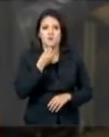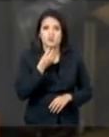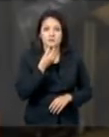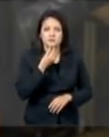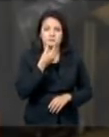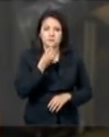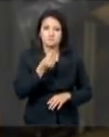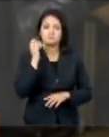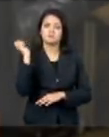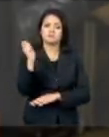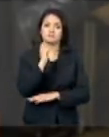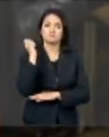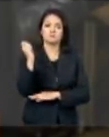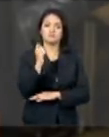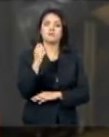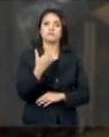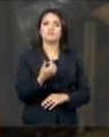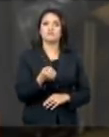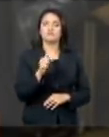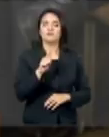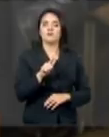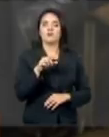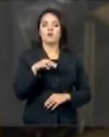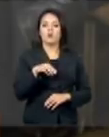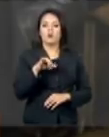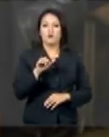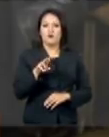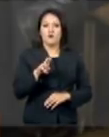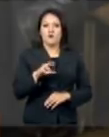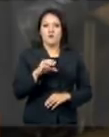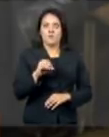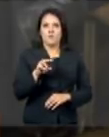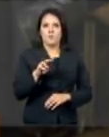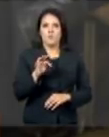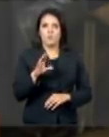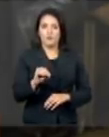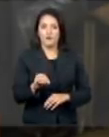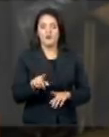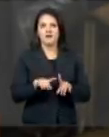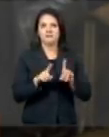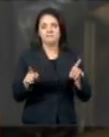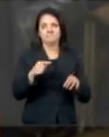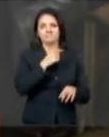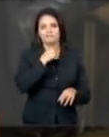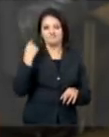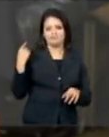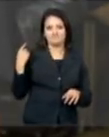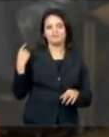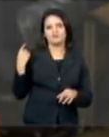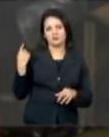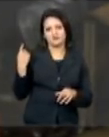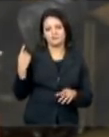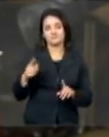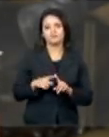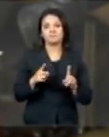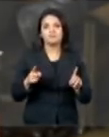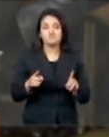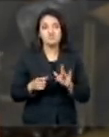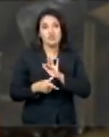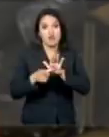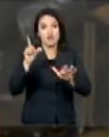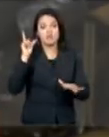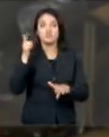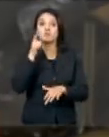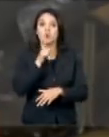gaúcho almiro do couto e silva e que curiosamente faleceu recentemente e que felizmente conseguiu no superior tribunal